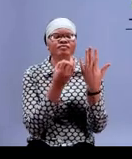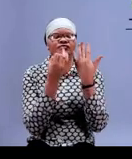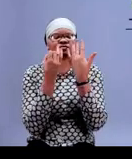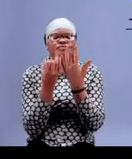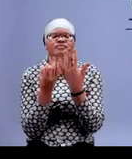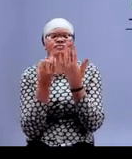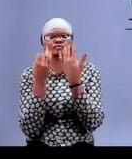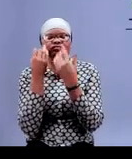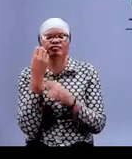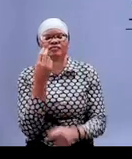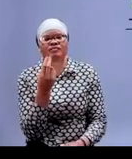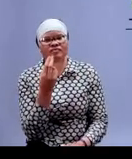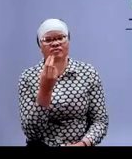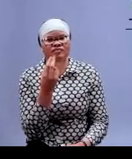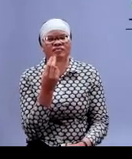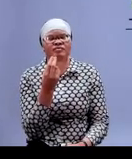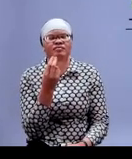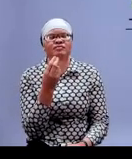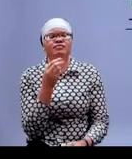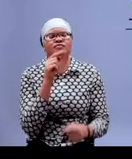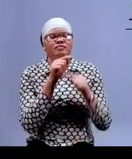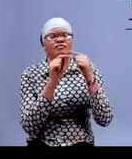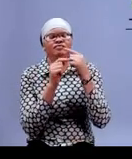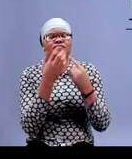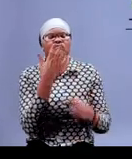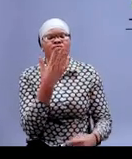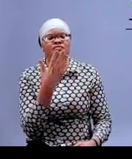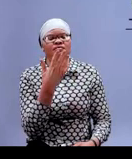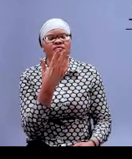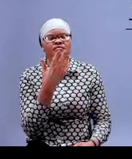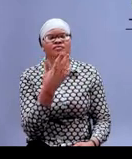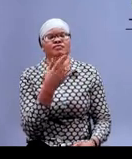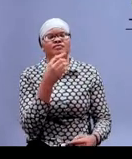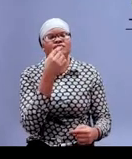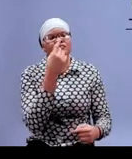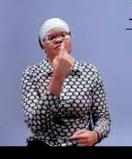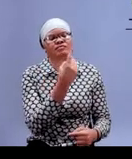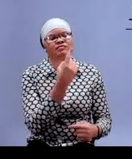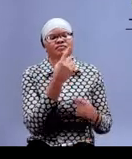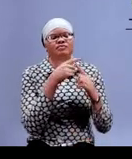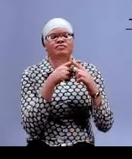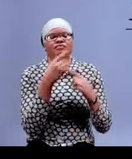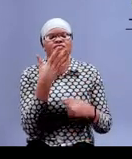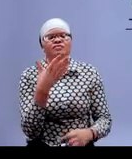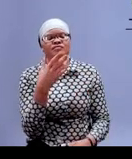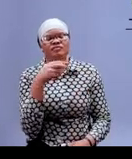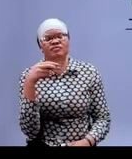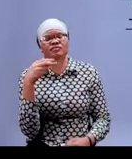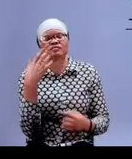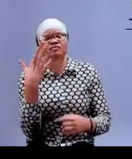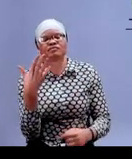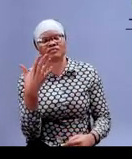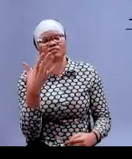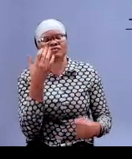por 5 vamos ter 7 a divir por 5 = 1 1 x 5 =